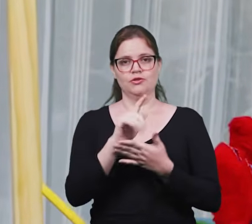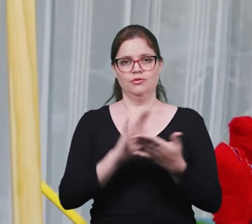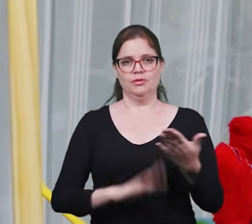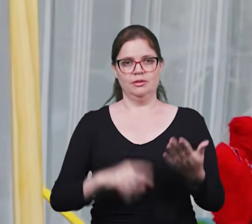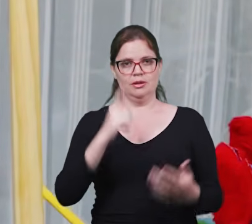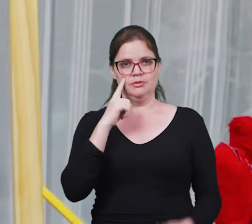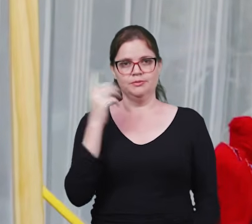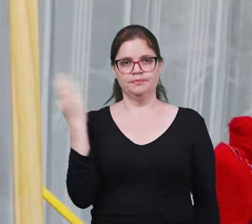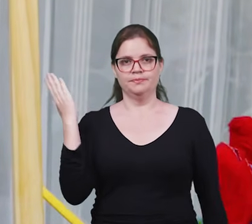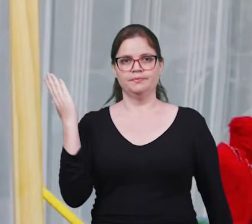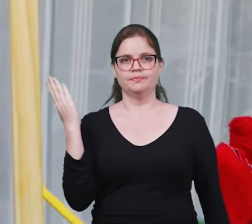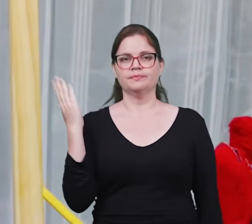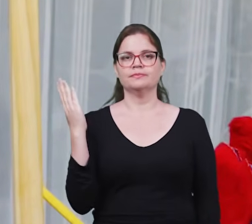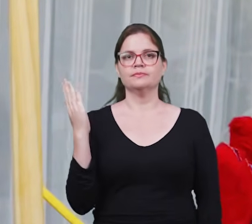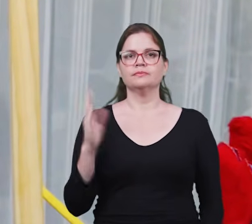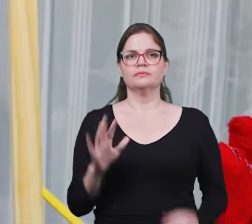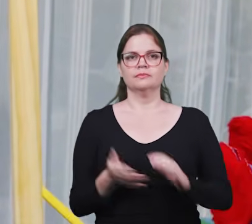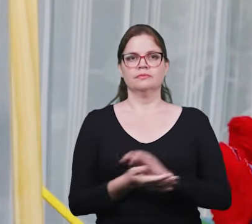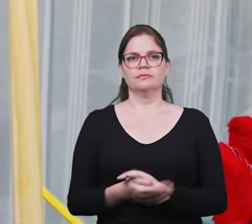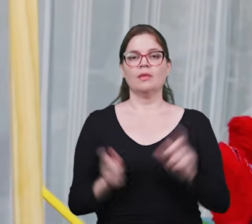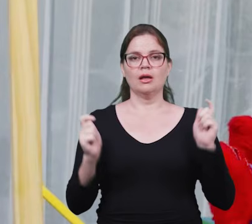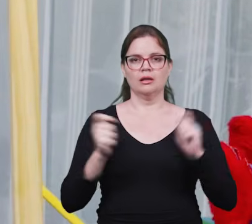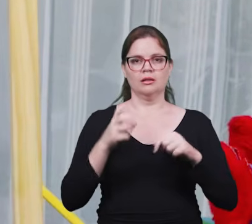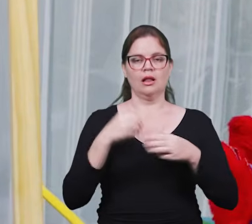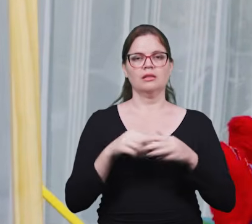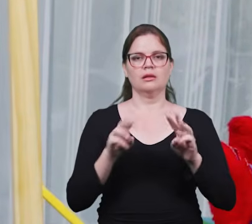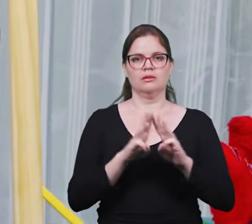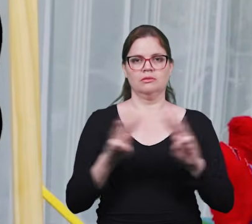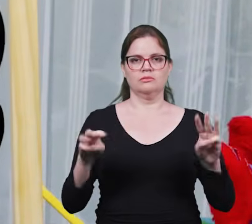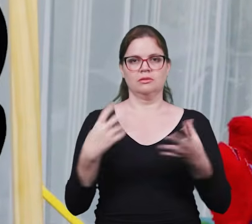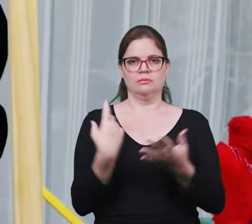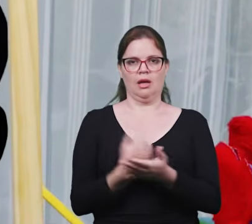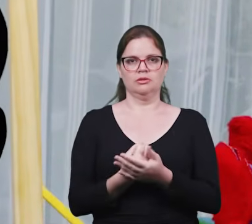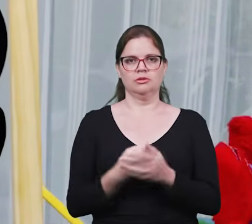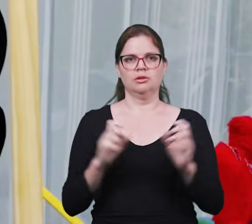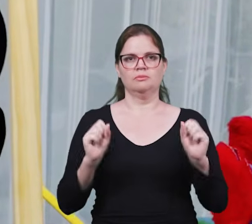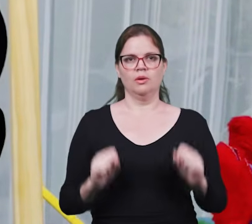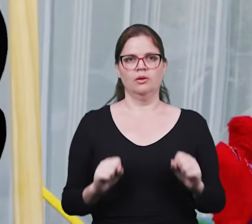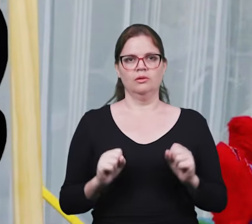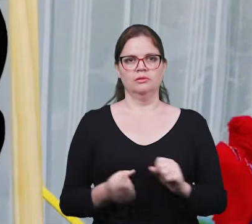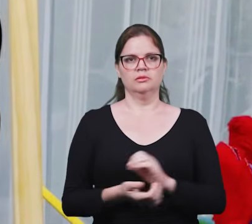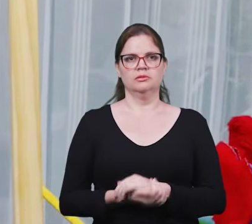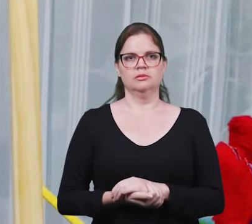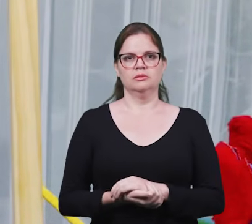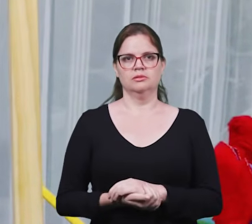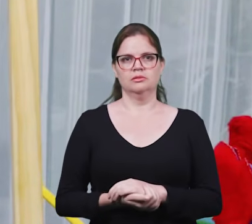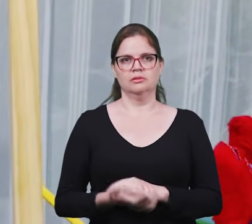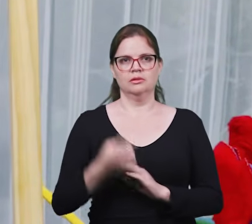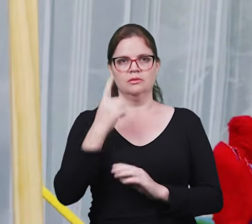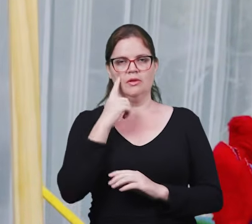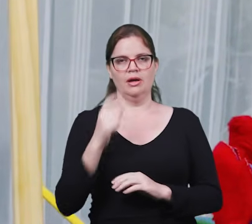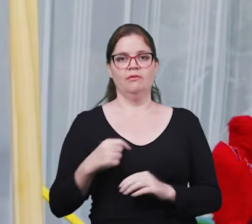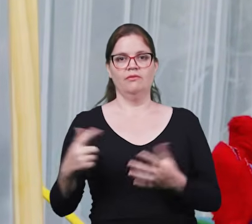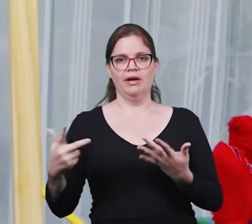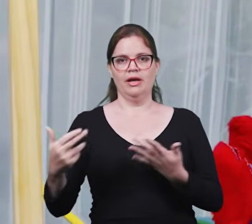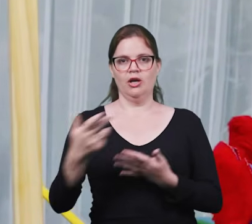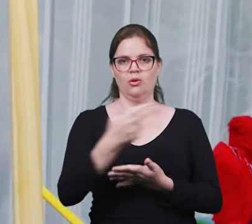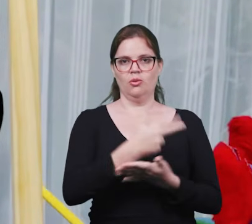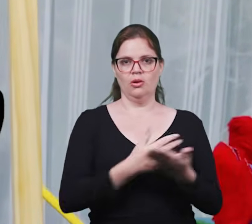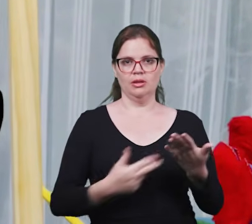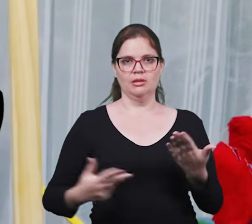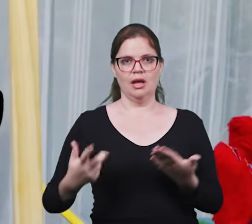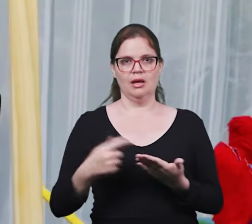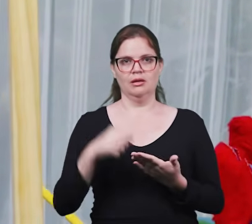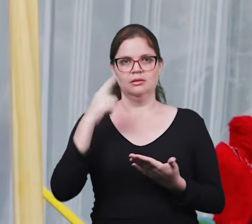atividades. Essa aqui é uma das atividades que está disponível no site. É uma atividade de pareamento. Nós vamos recortar essa